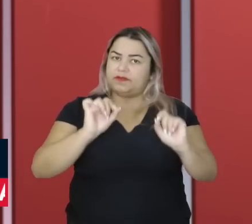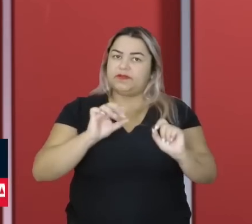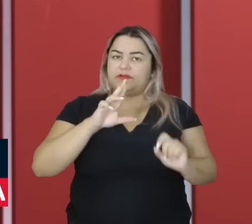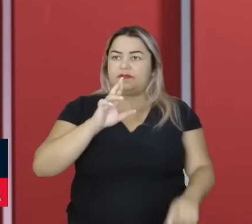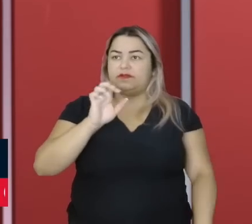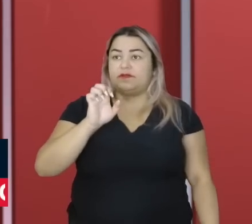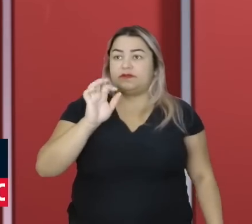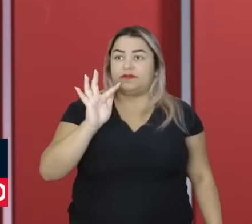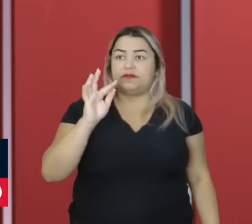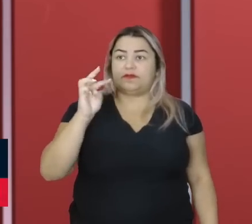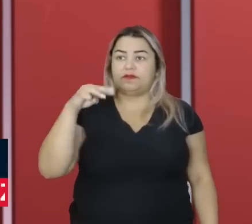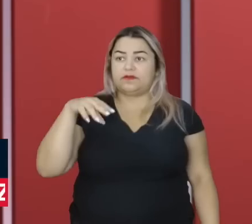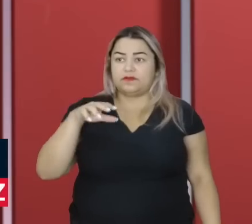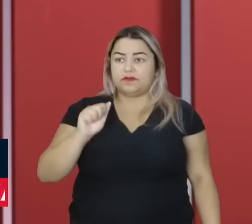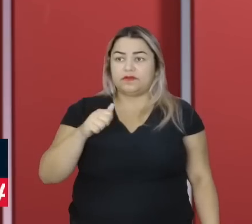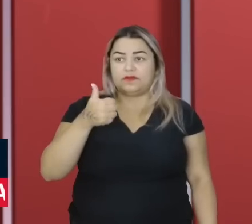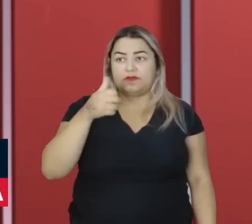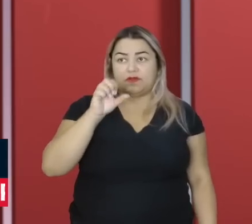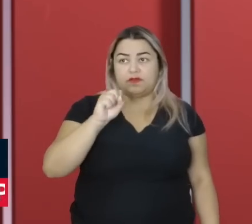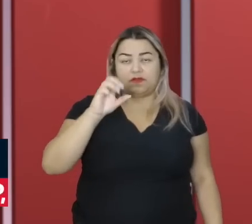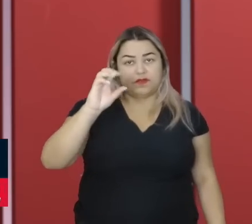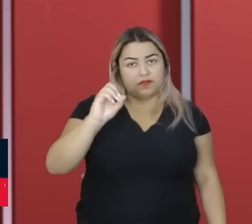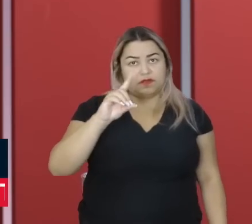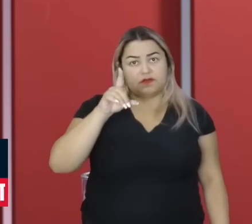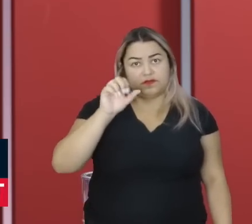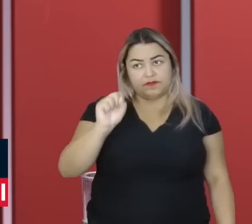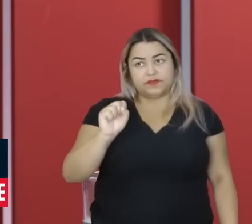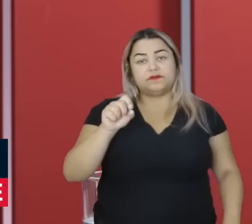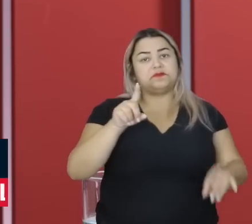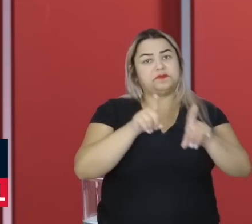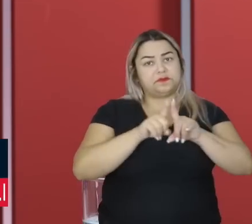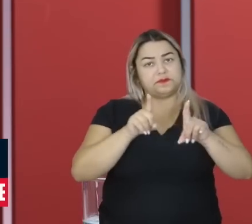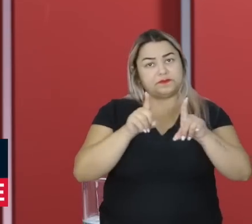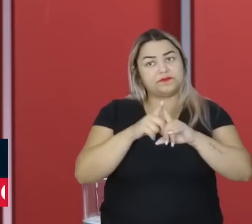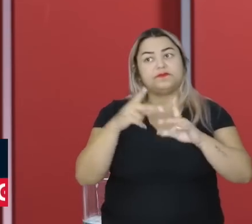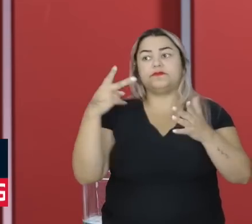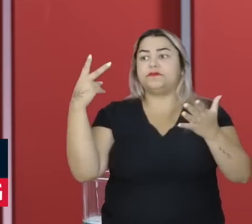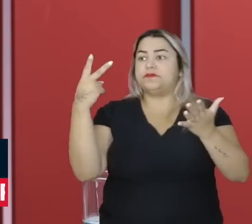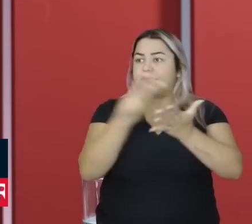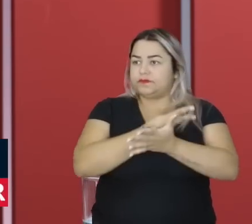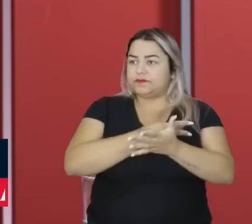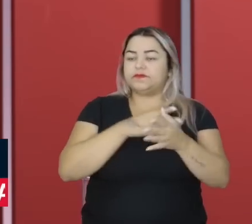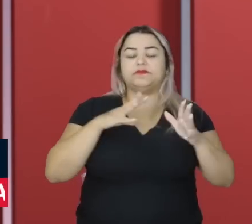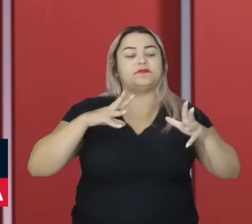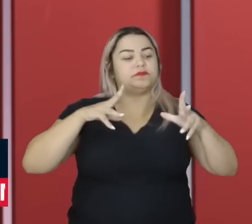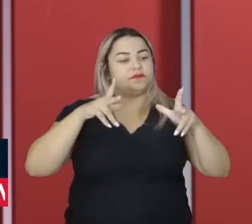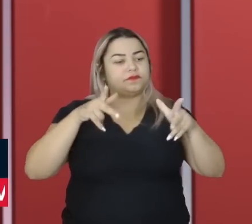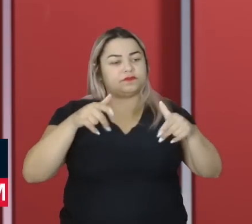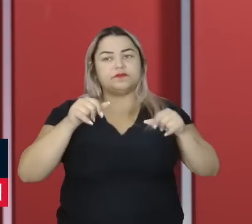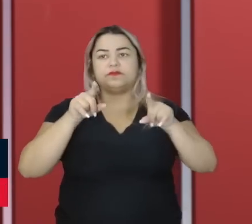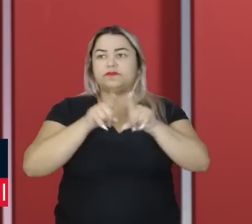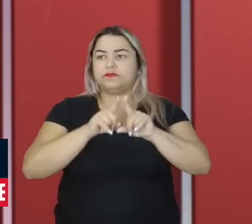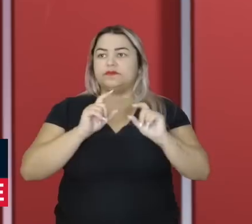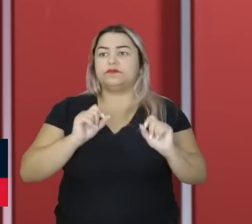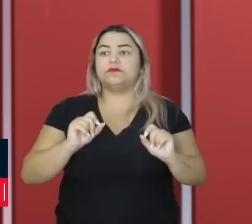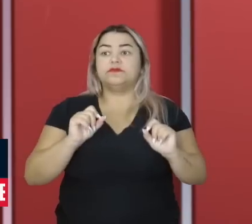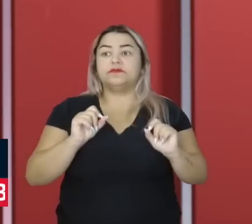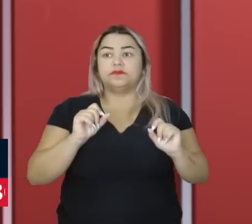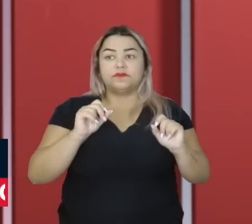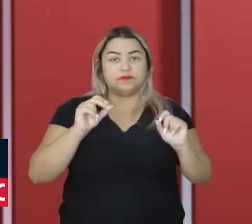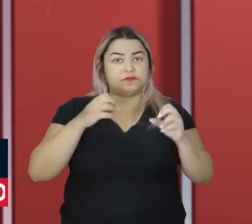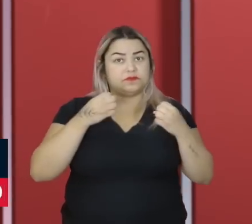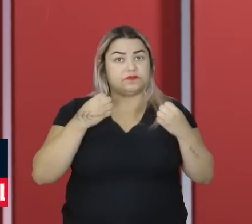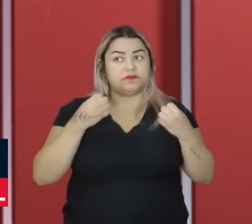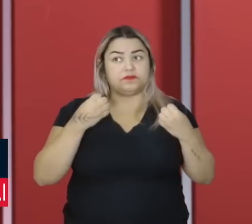ser apresentada em 180 dias da efetivação dessa reforma que aconteceu, e tudo que for onerado sobre